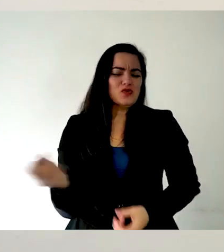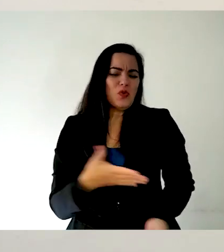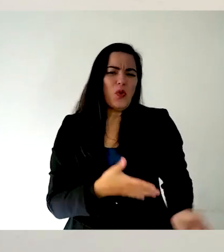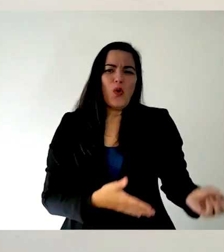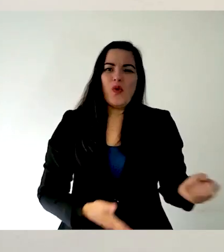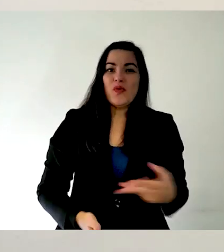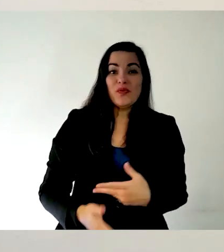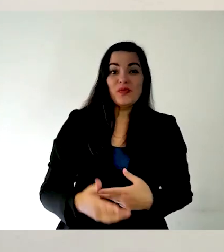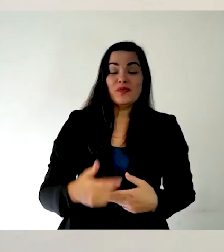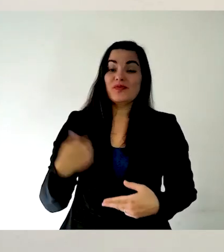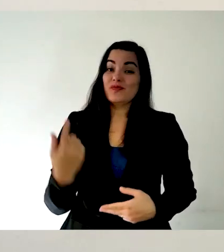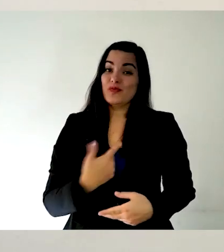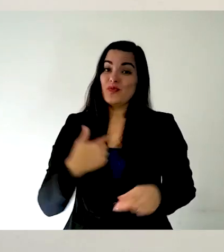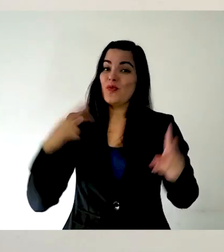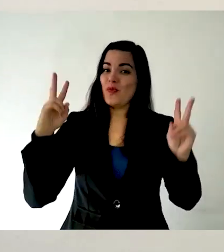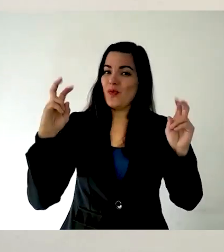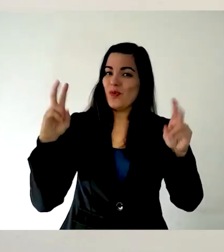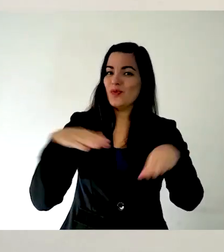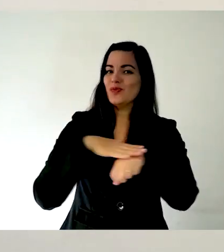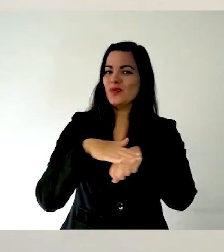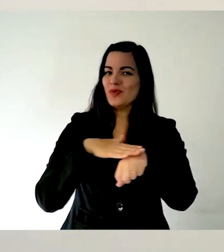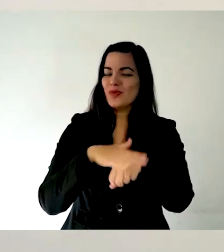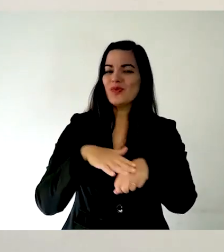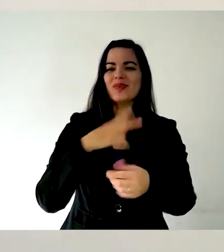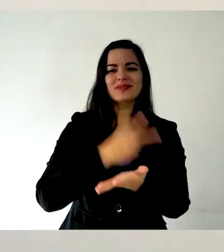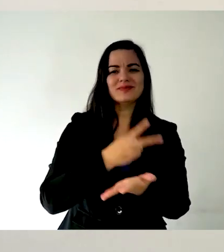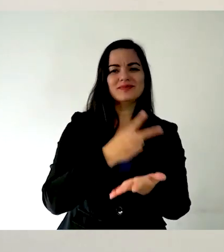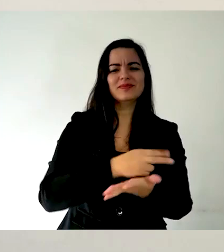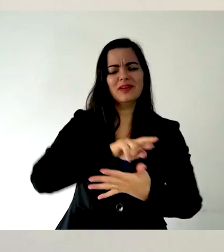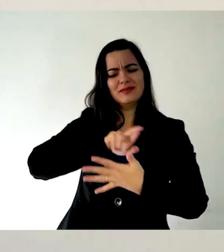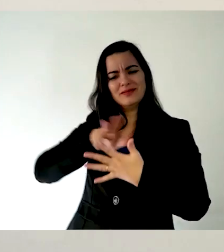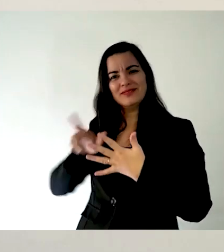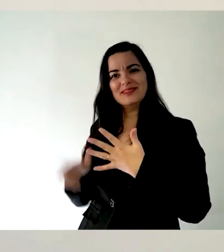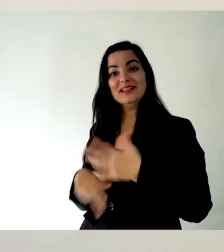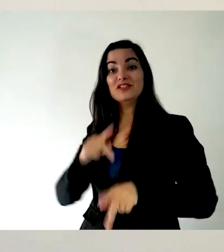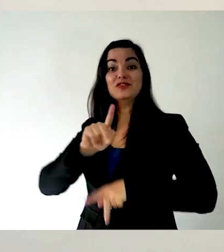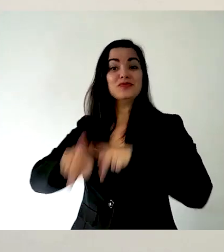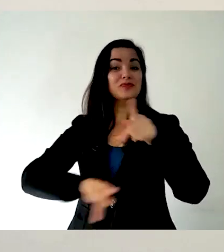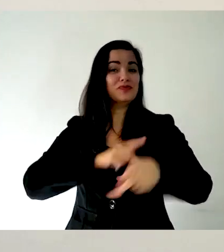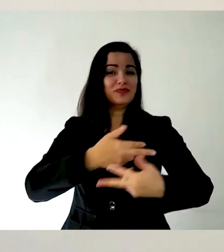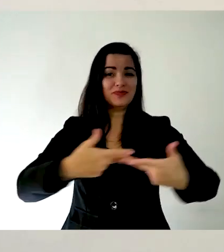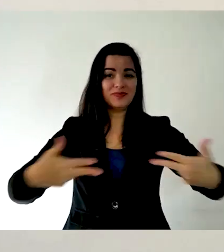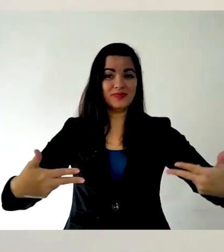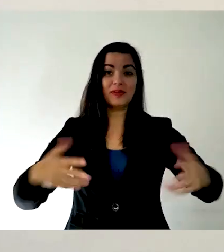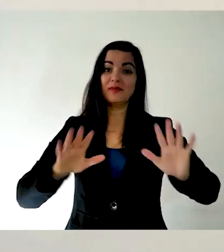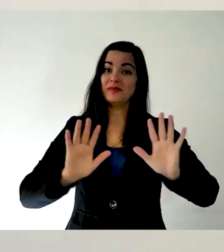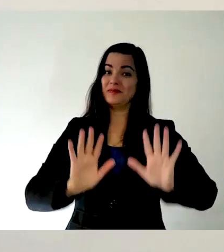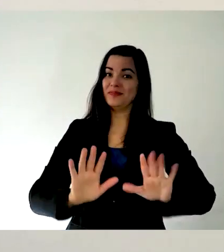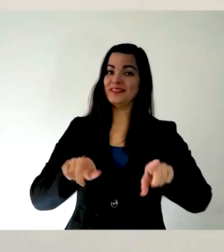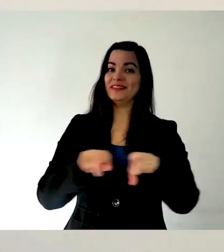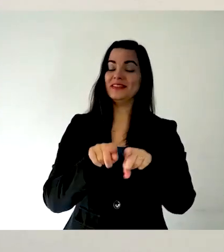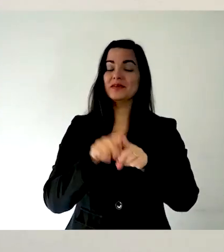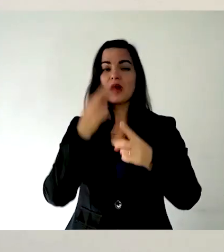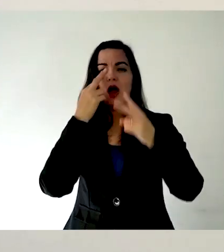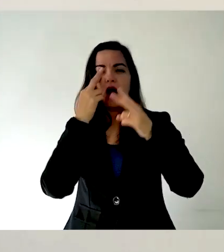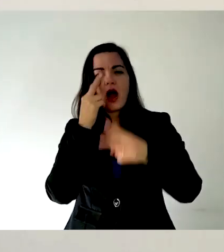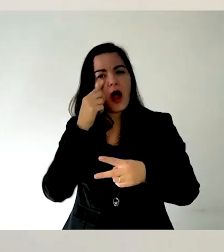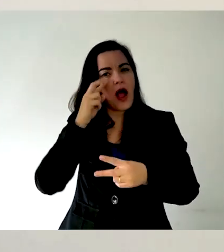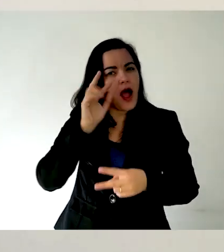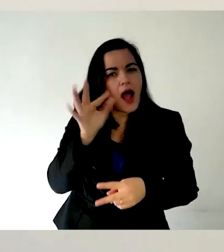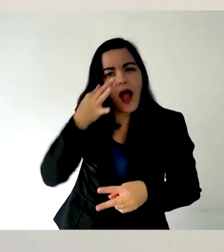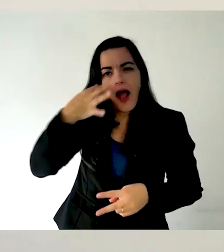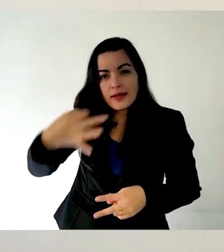Nós vamos continuar falando sobre a diversidade dos povos, mas vamos olhar para alguns